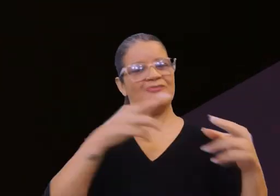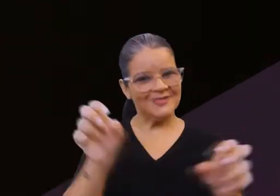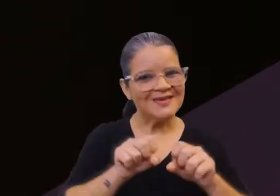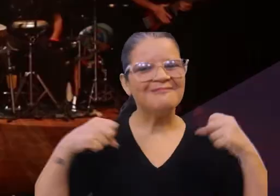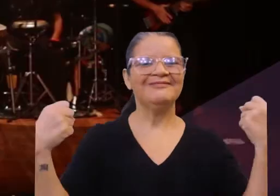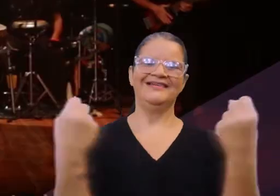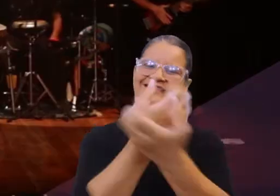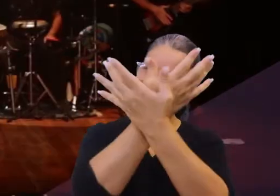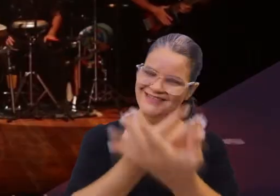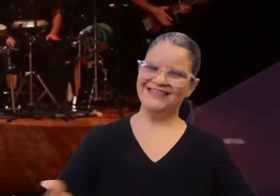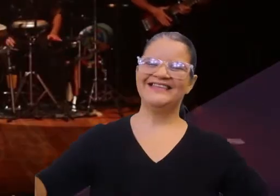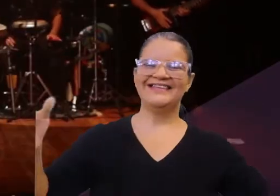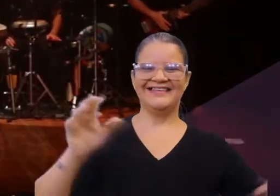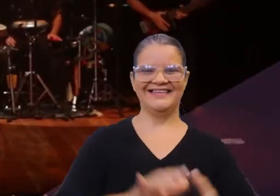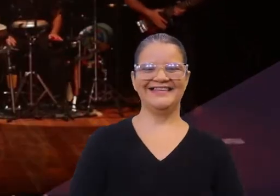Social.